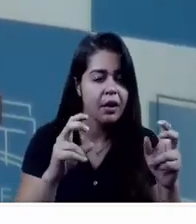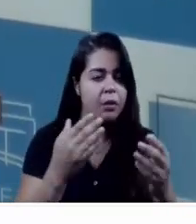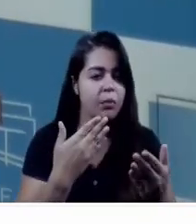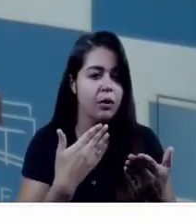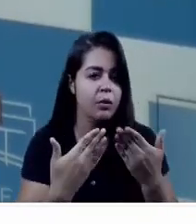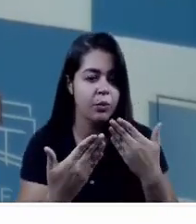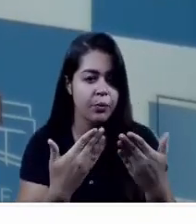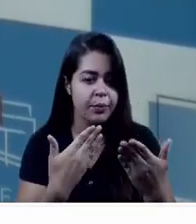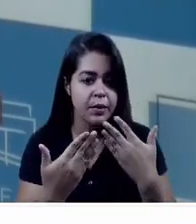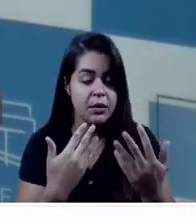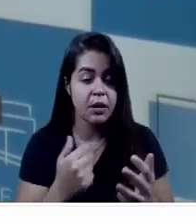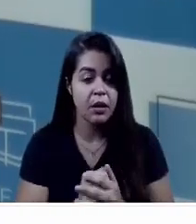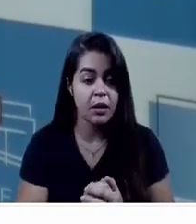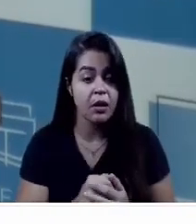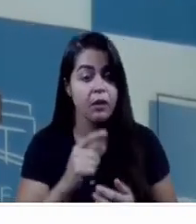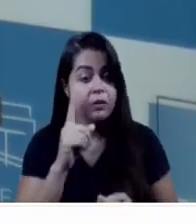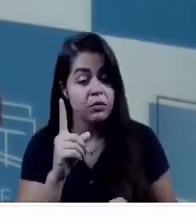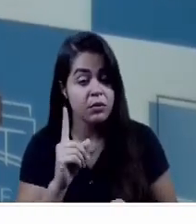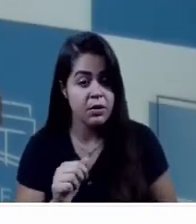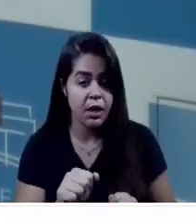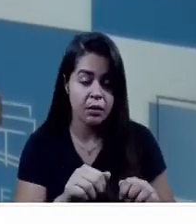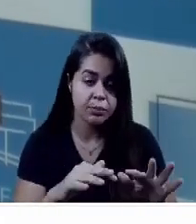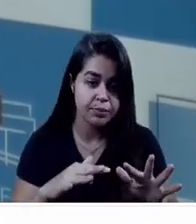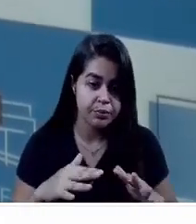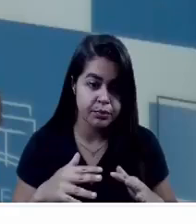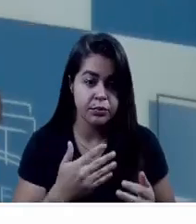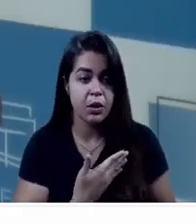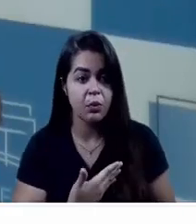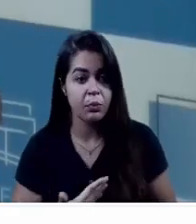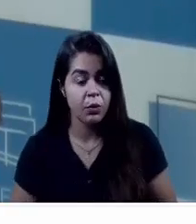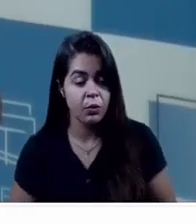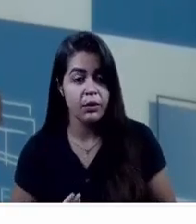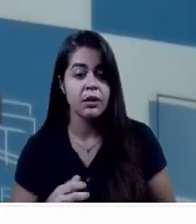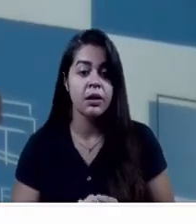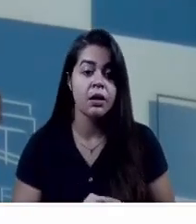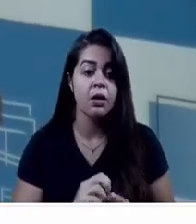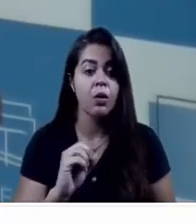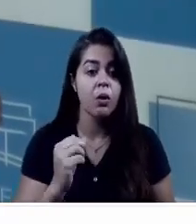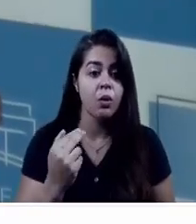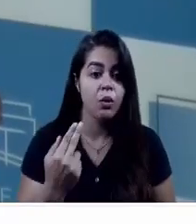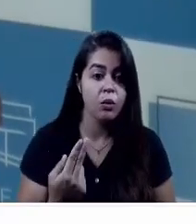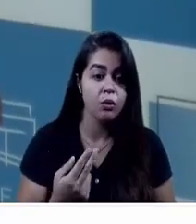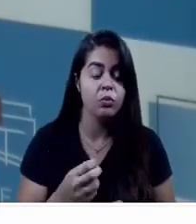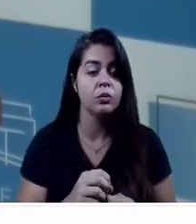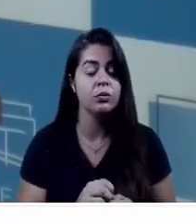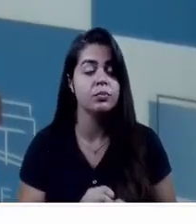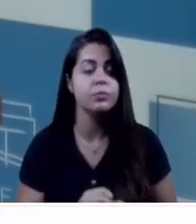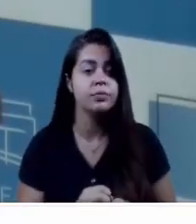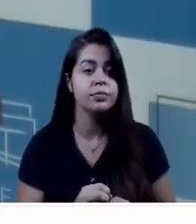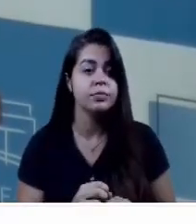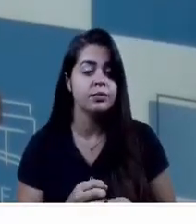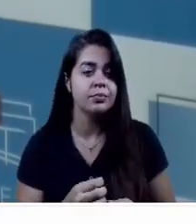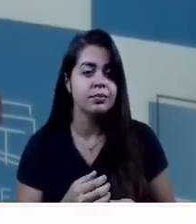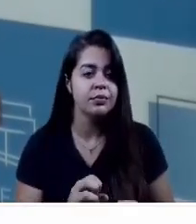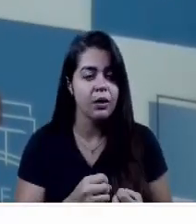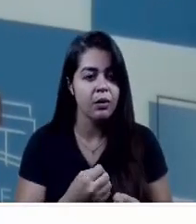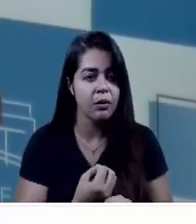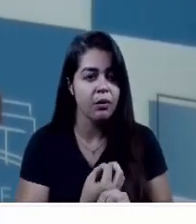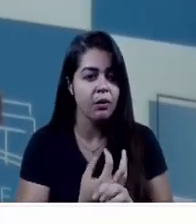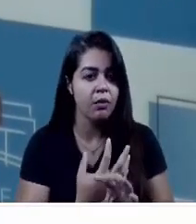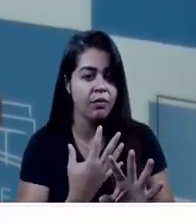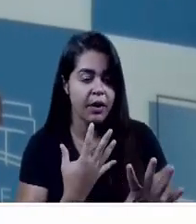pública, mas a propor também, às vezes, uma conferência, algo, um espaço, né, que dê chances para uma